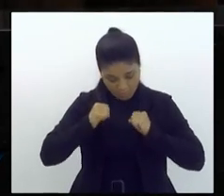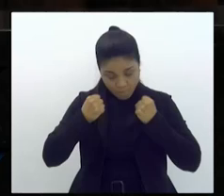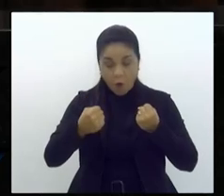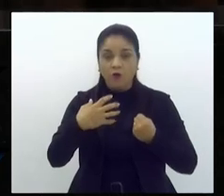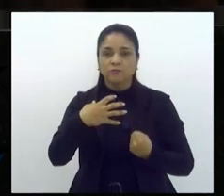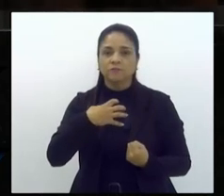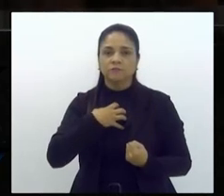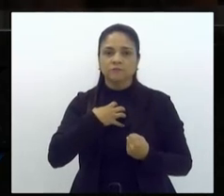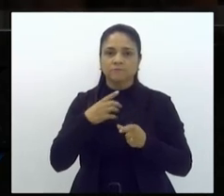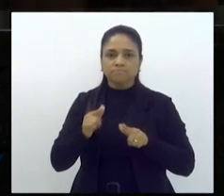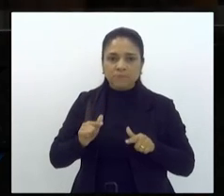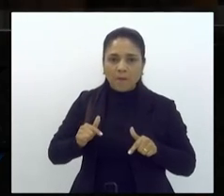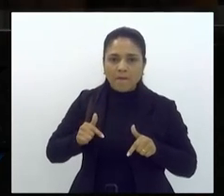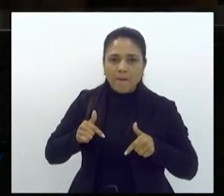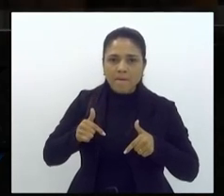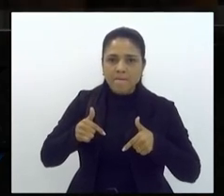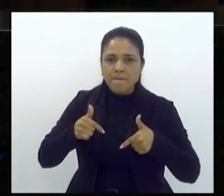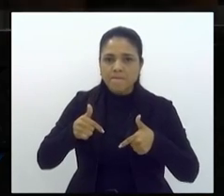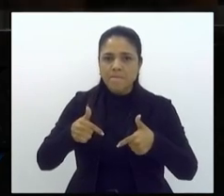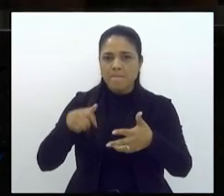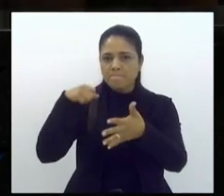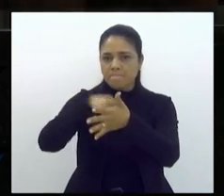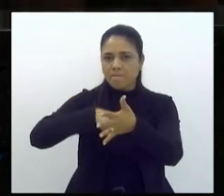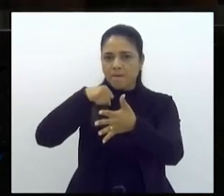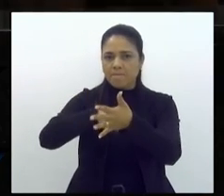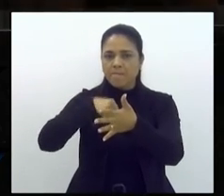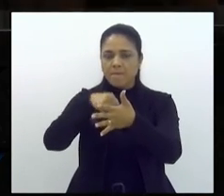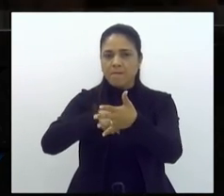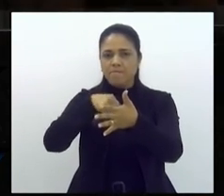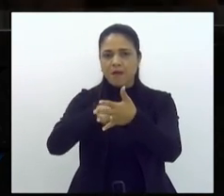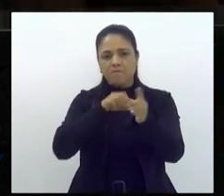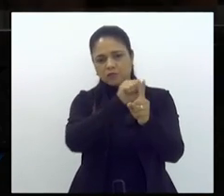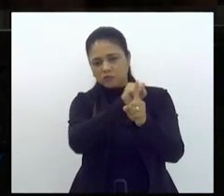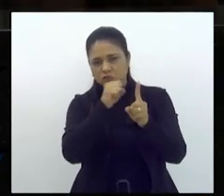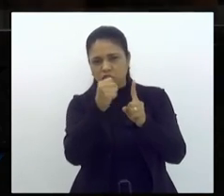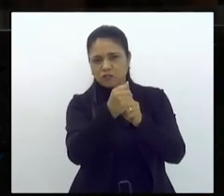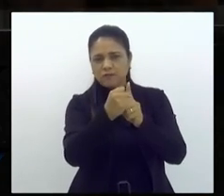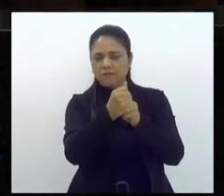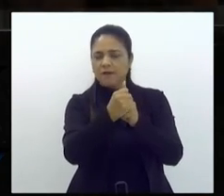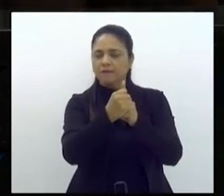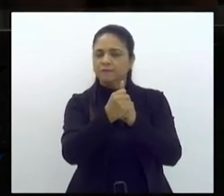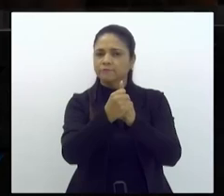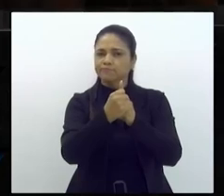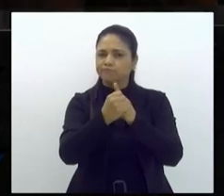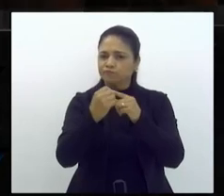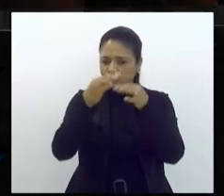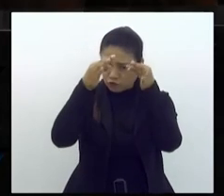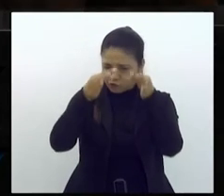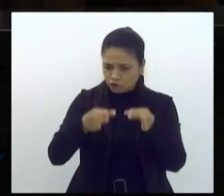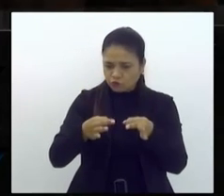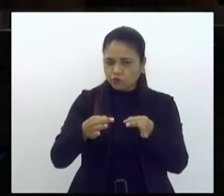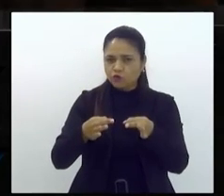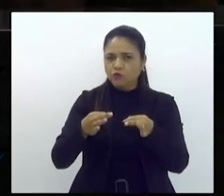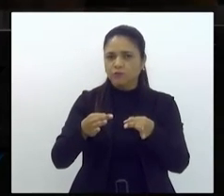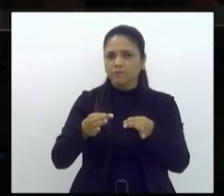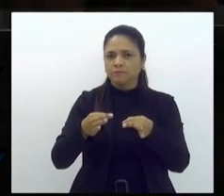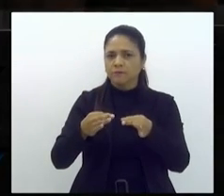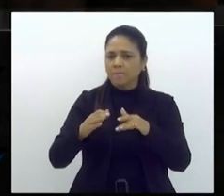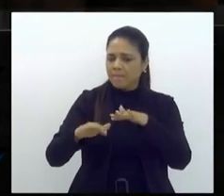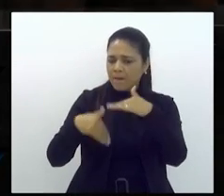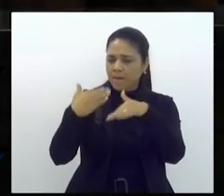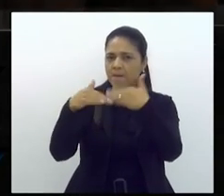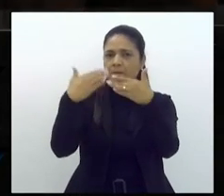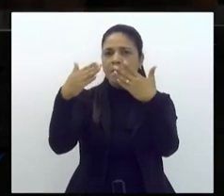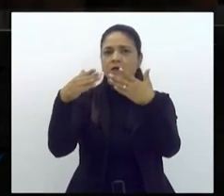seguir a construção de uma sociedade justa fraterna que é o objetivo também